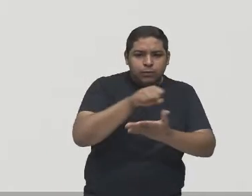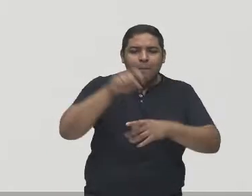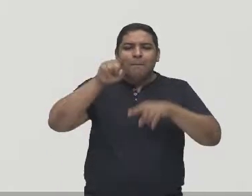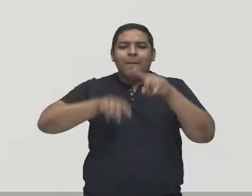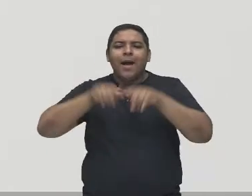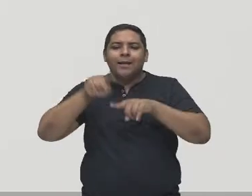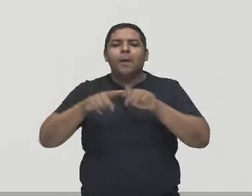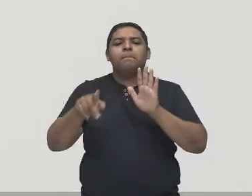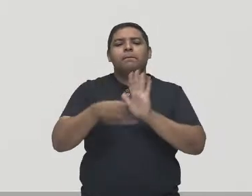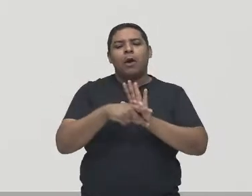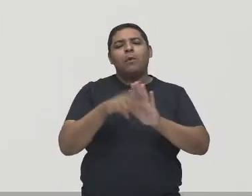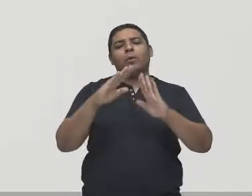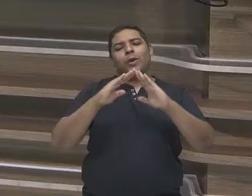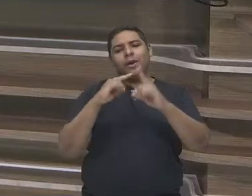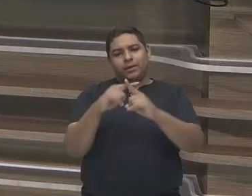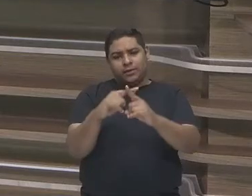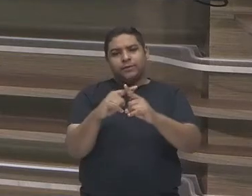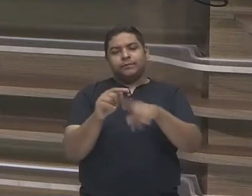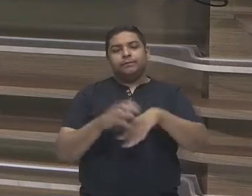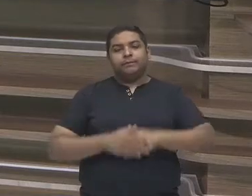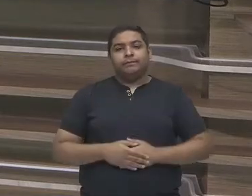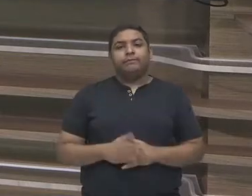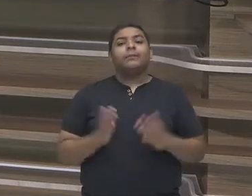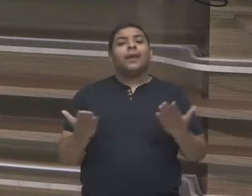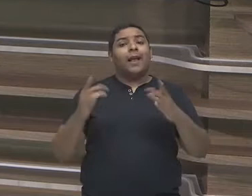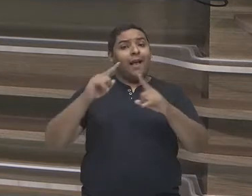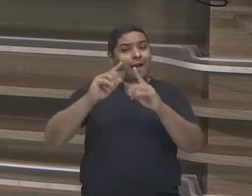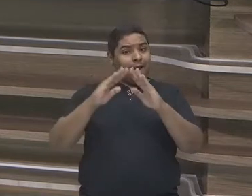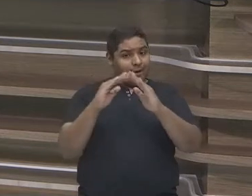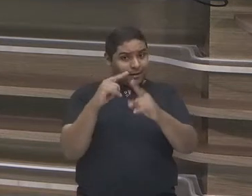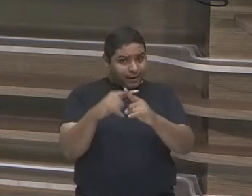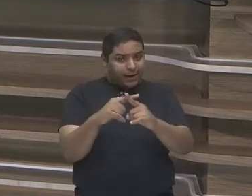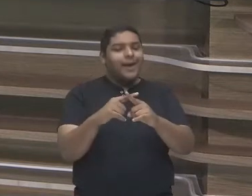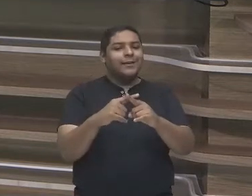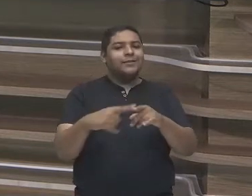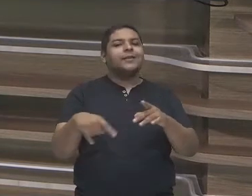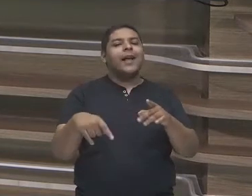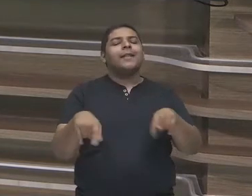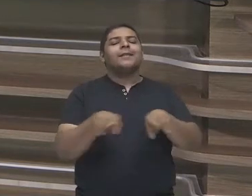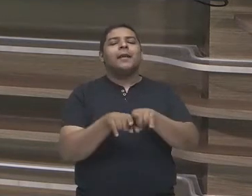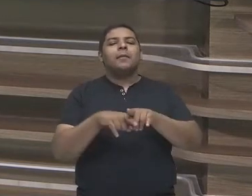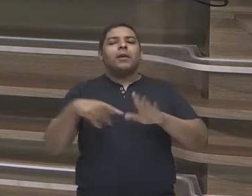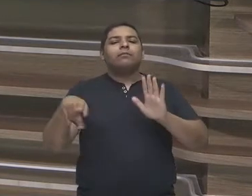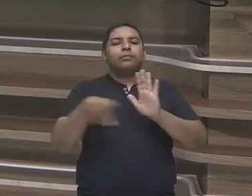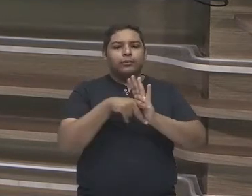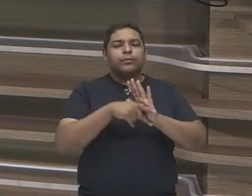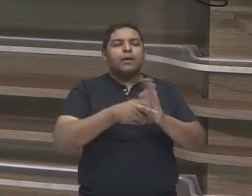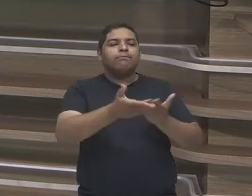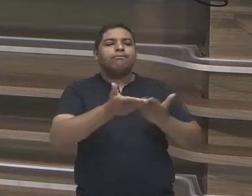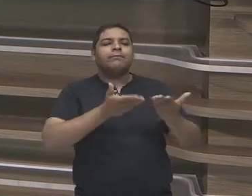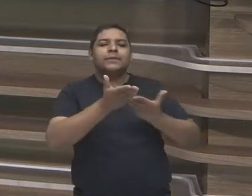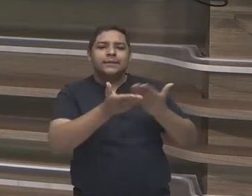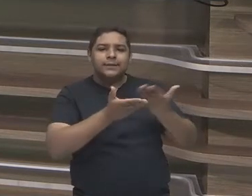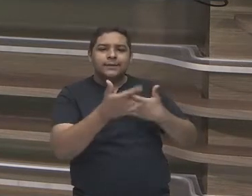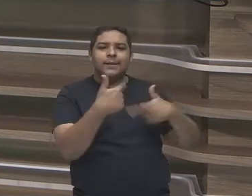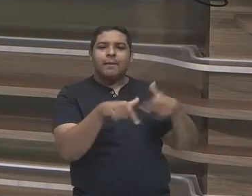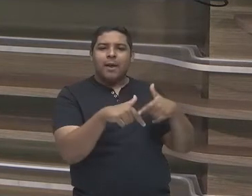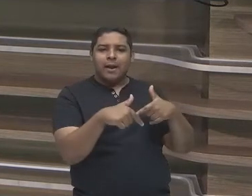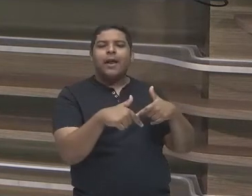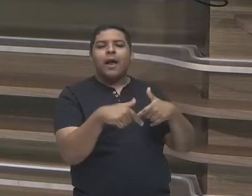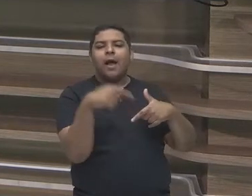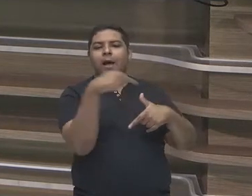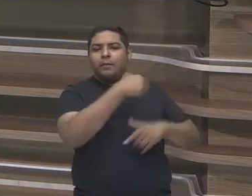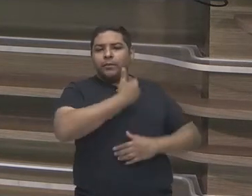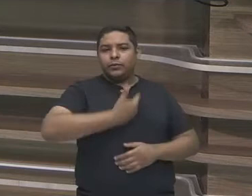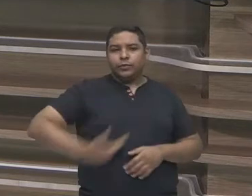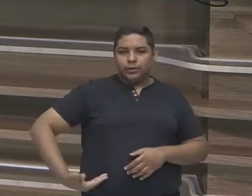coisa interessante aqui, gente, é que a Igreja também ela vai pertencer ao Estado, ela vai prestar serviço ao Estado. Vocês vão ver lá na Constituição